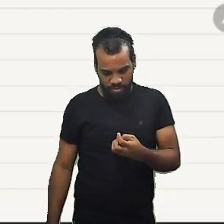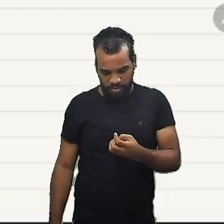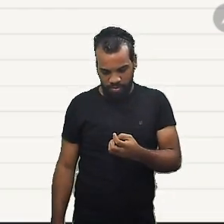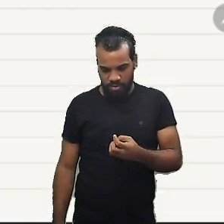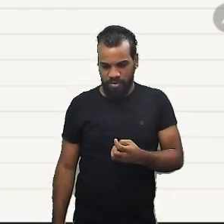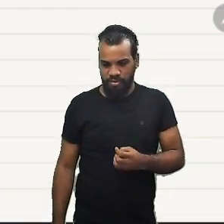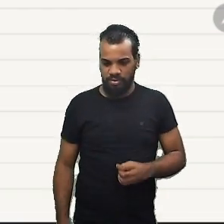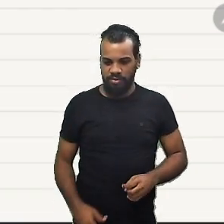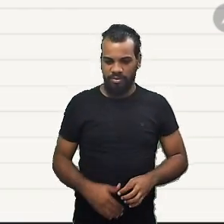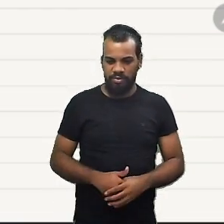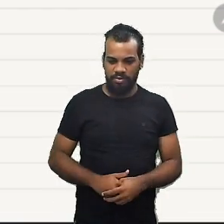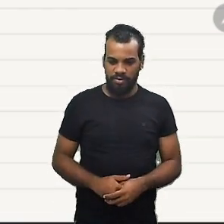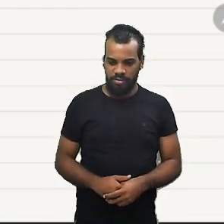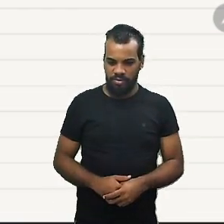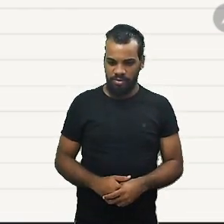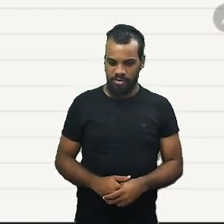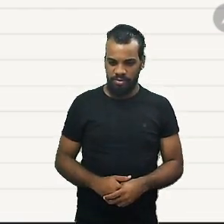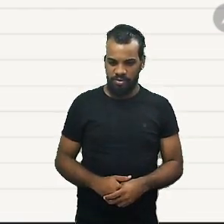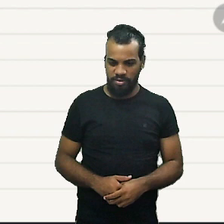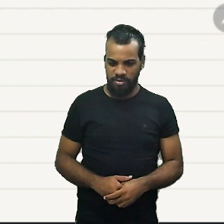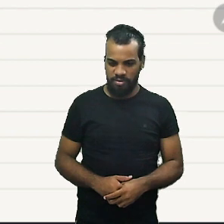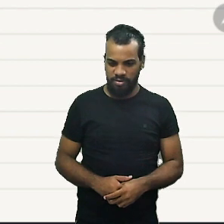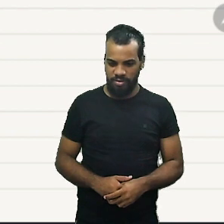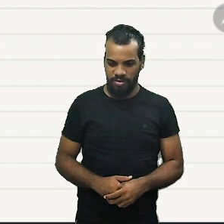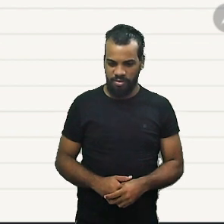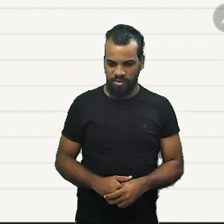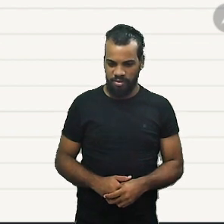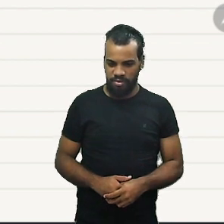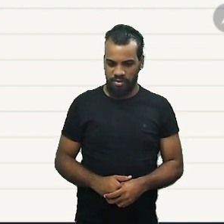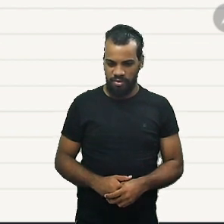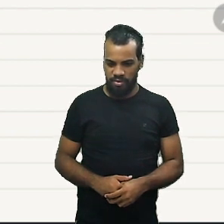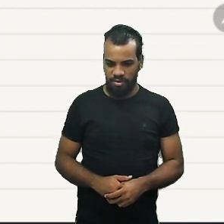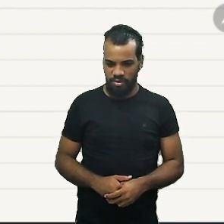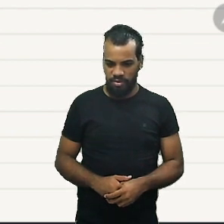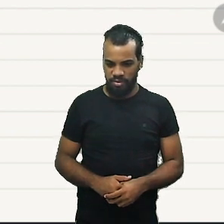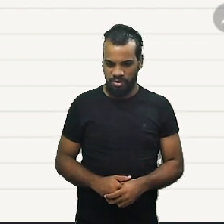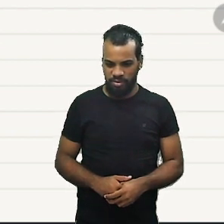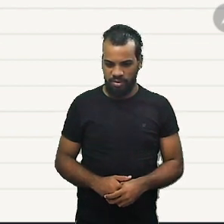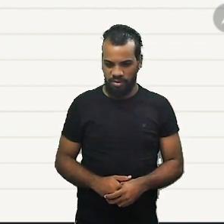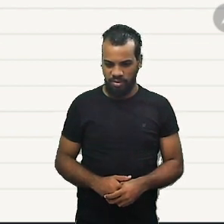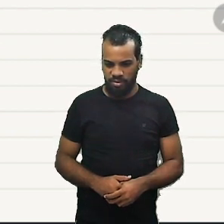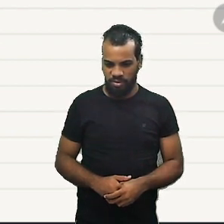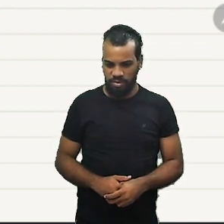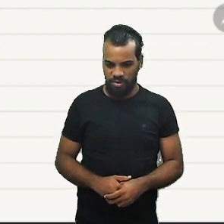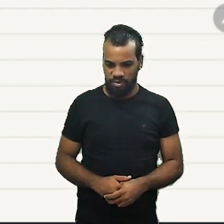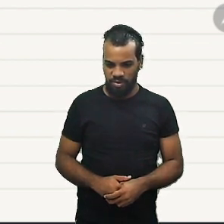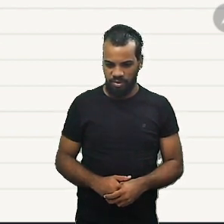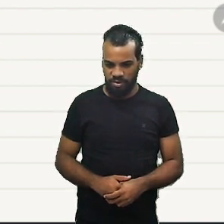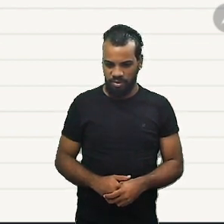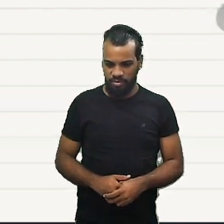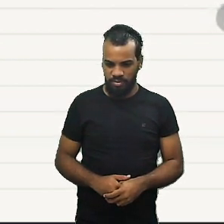ó. Aí o último grupo vai ser os heterótrofos.